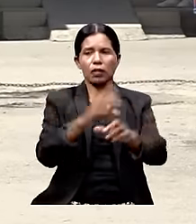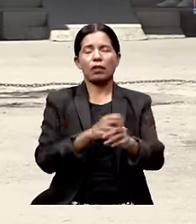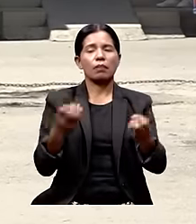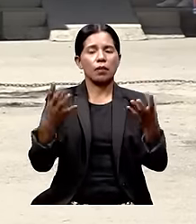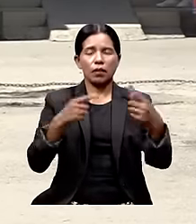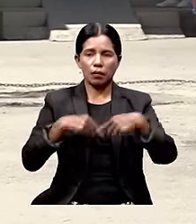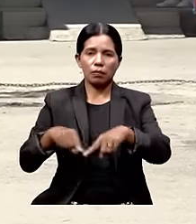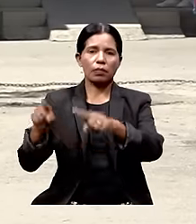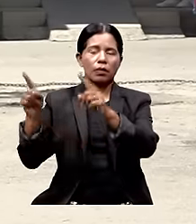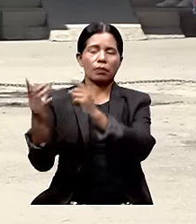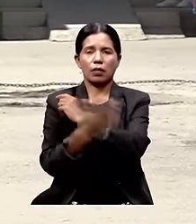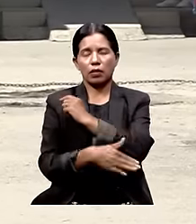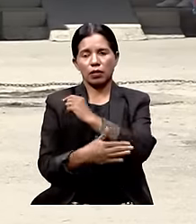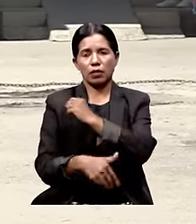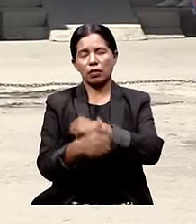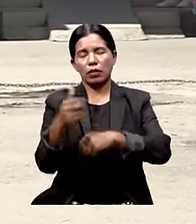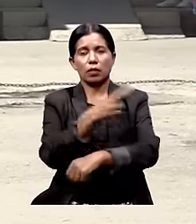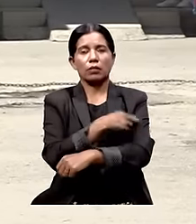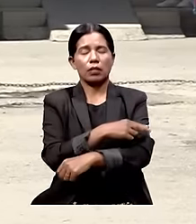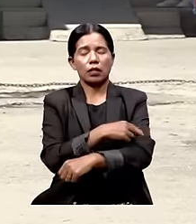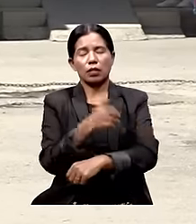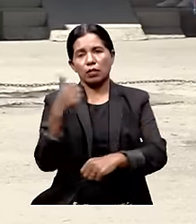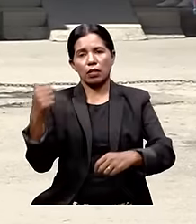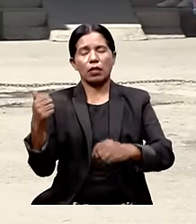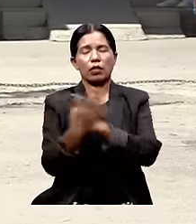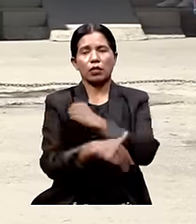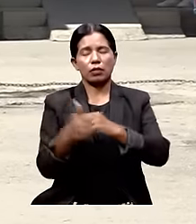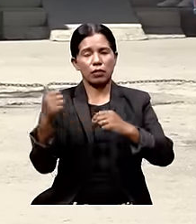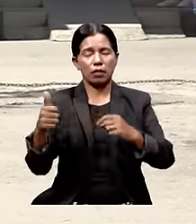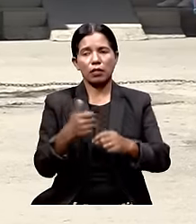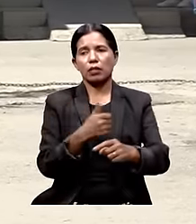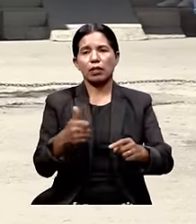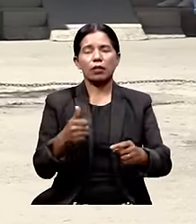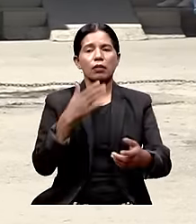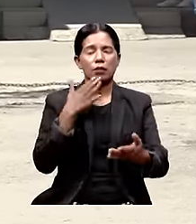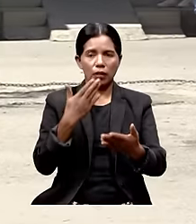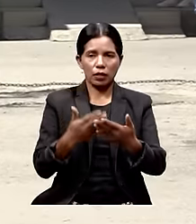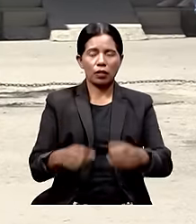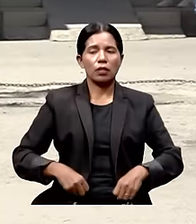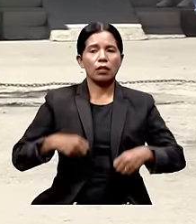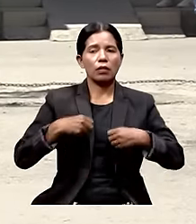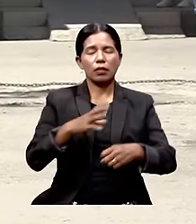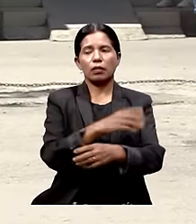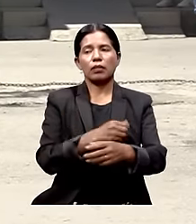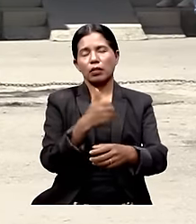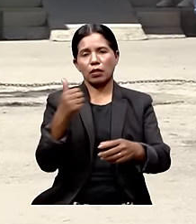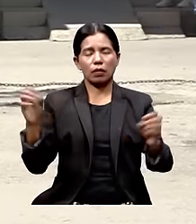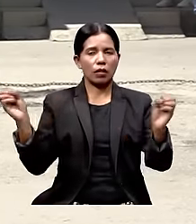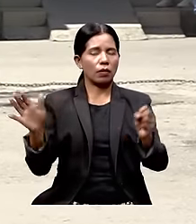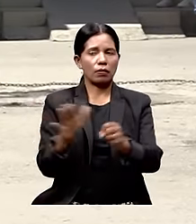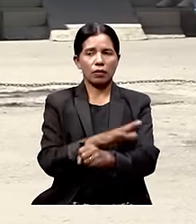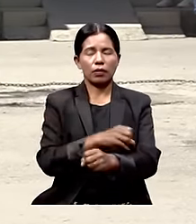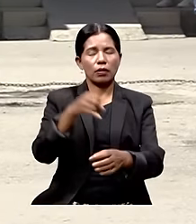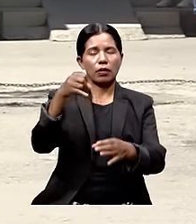que transfere para o hospital Sira e Herrailior, quando o balão que se Sira recupera, balão fale tratamento lá completo,